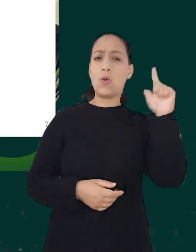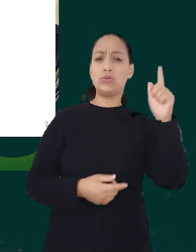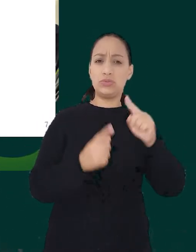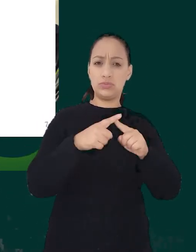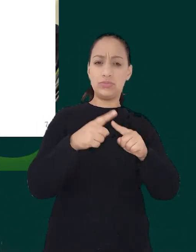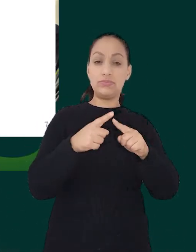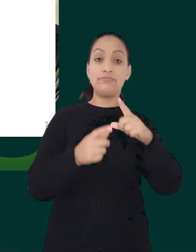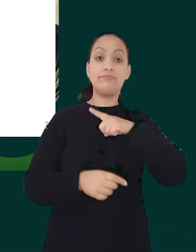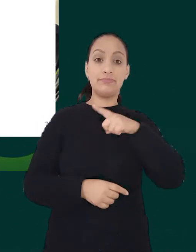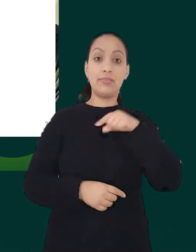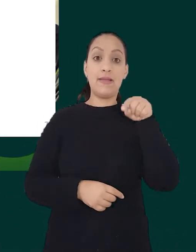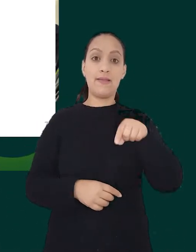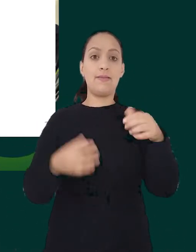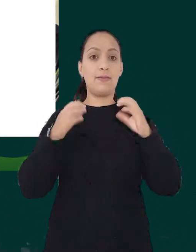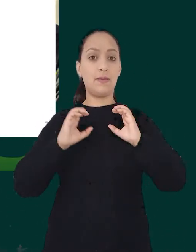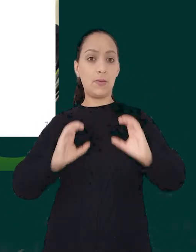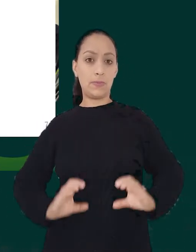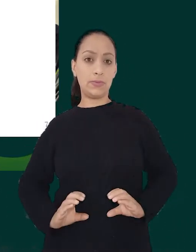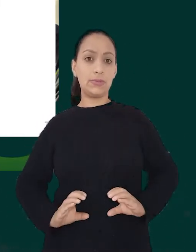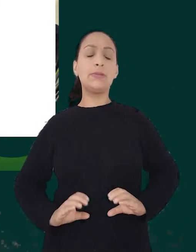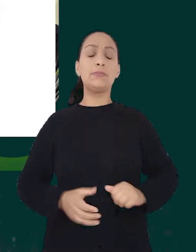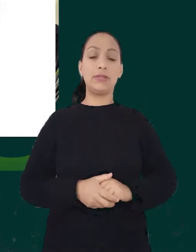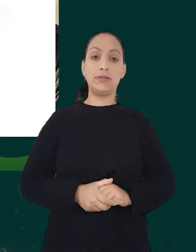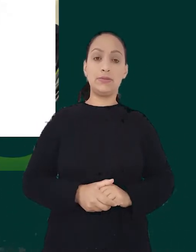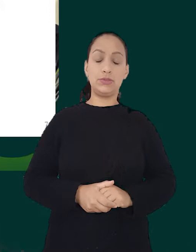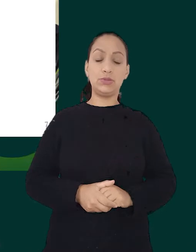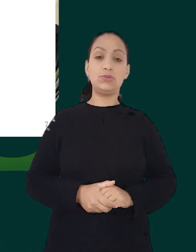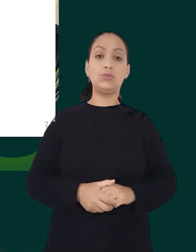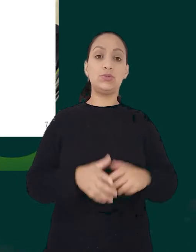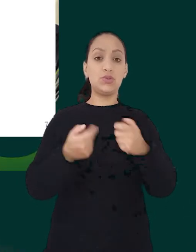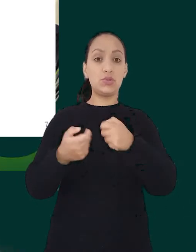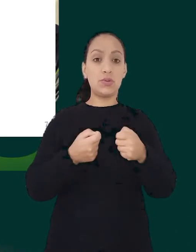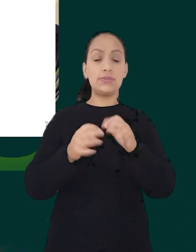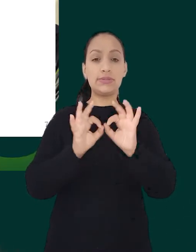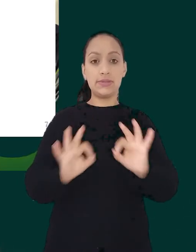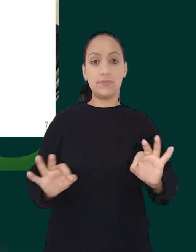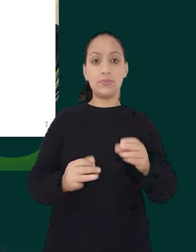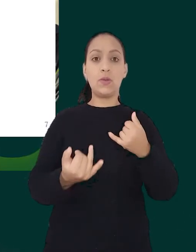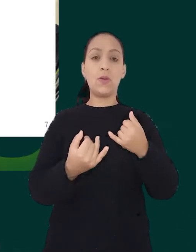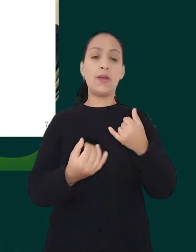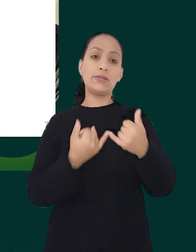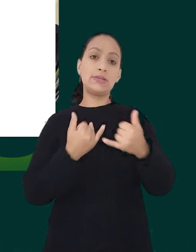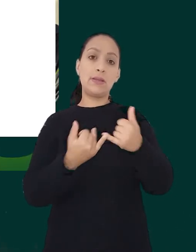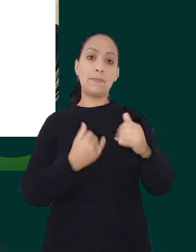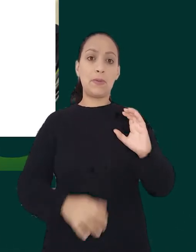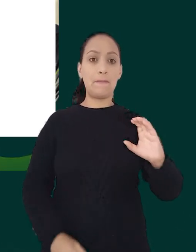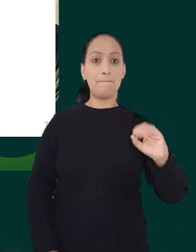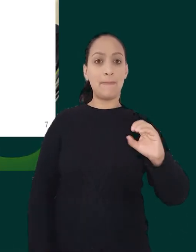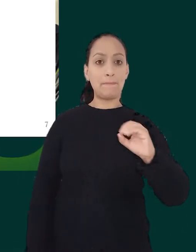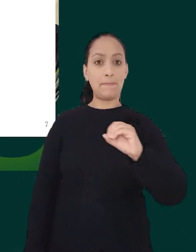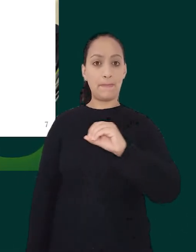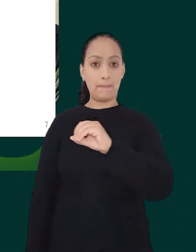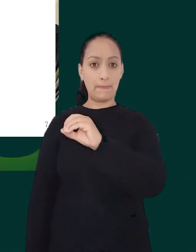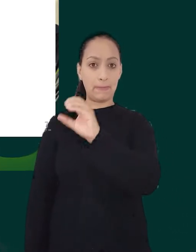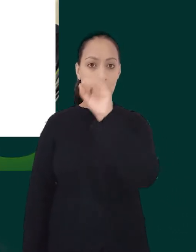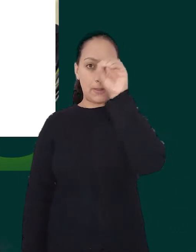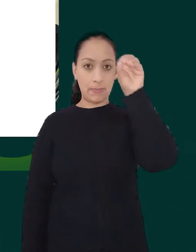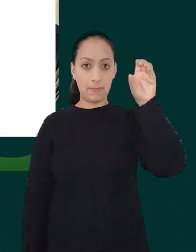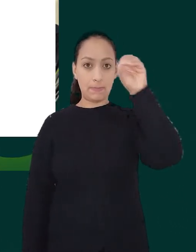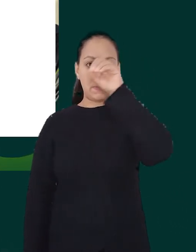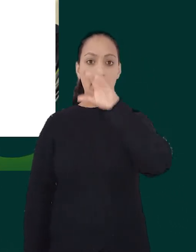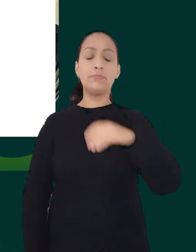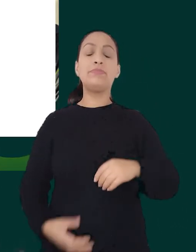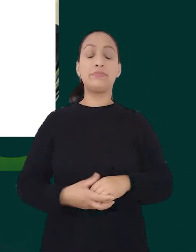engines, têm esse comportamento, desde jogos muito simples, como um Pac-Man da vida. Um jogo de